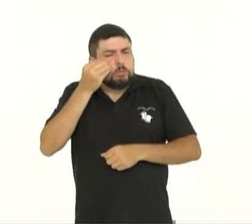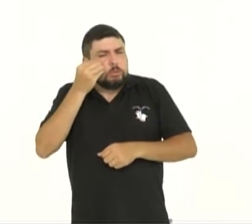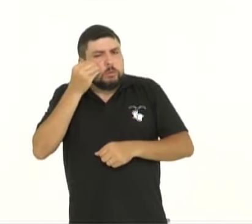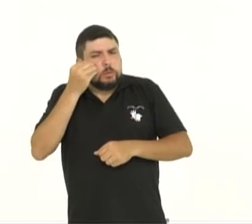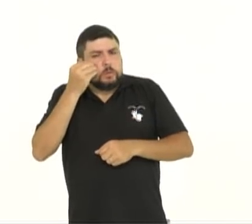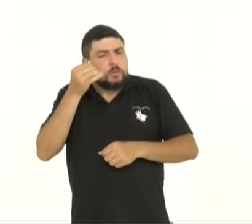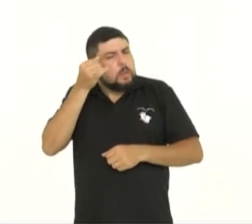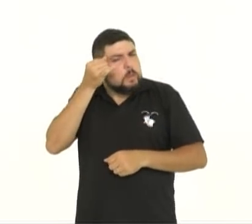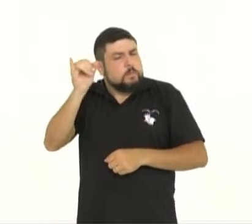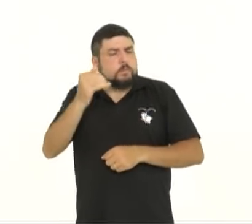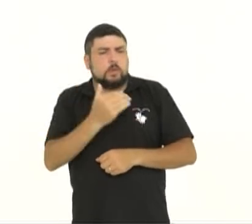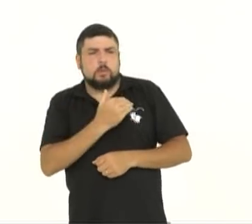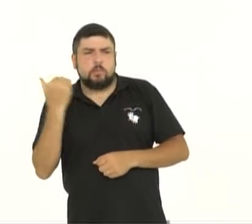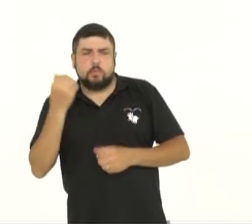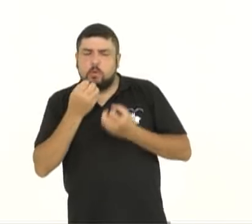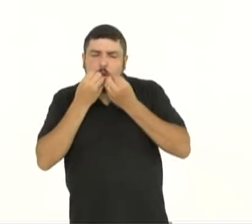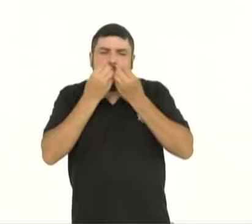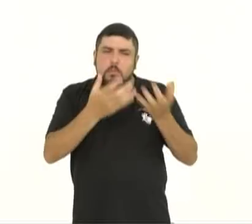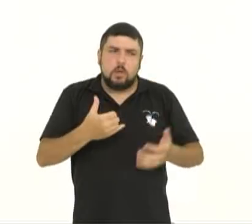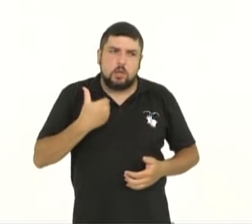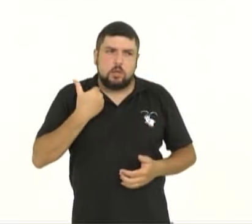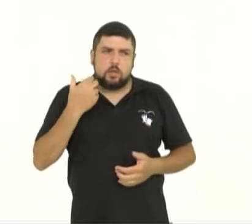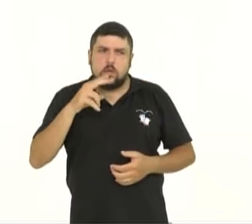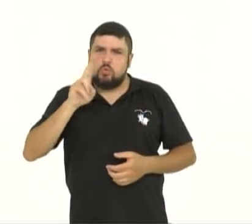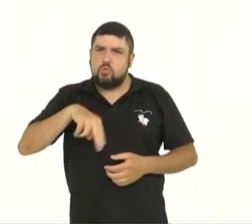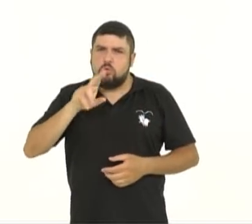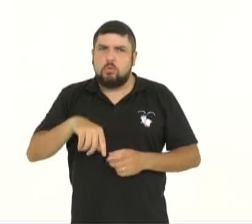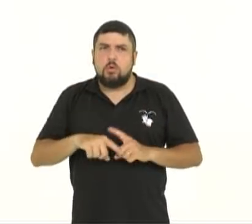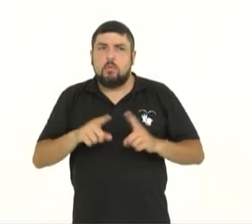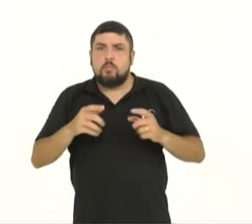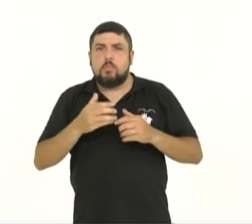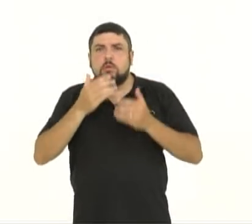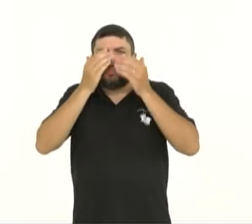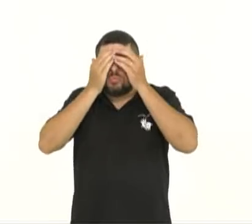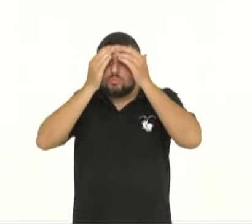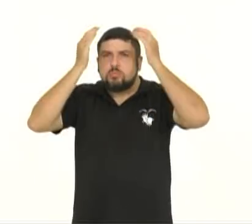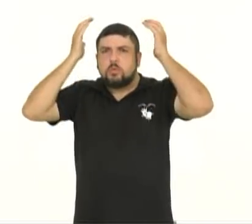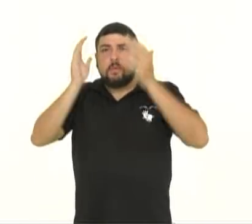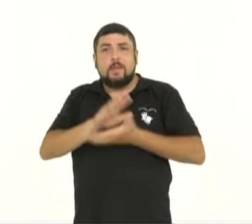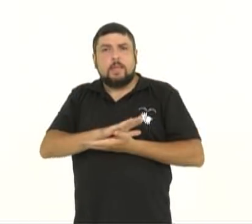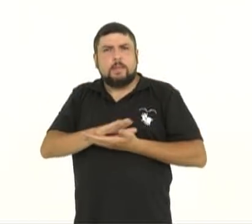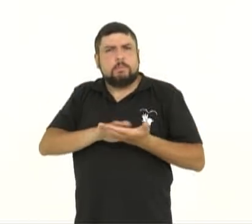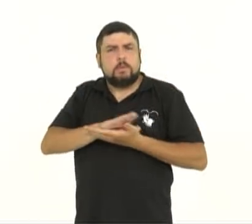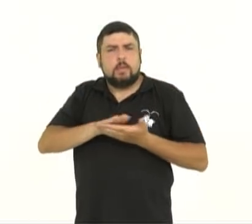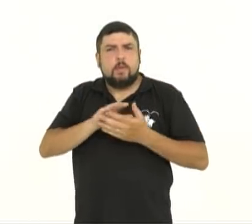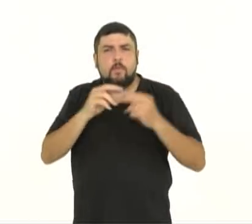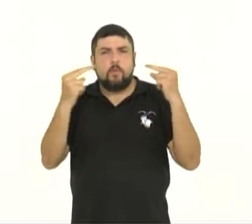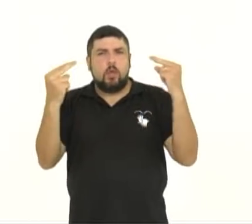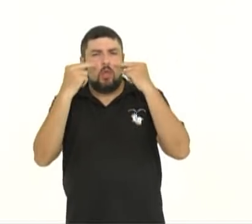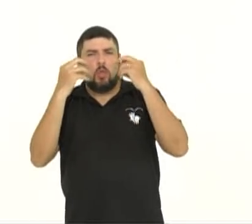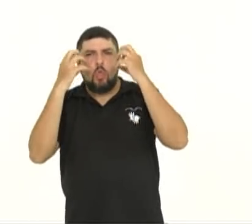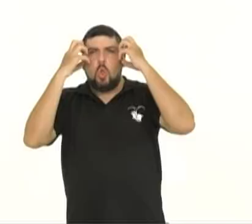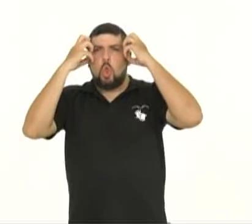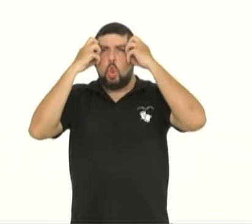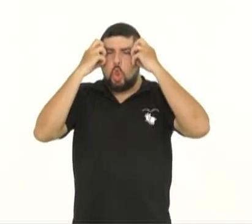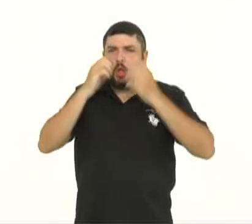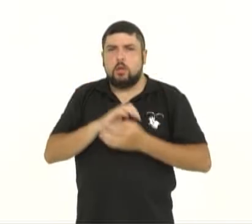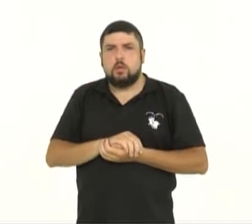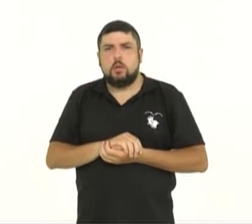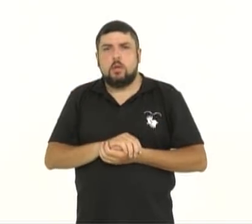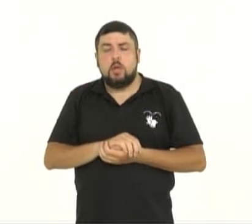Não confessa sua idade, mas recusa-se a tirar a máscara para que não vejam suas rugas. Ele não é um super-herói